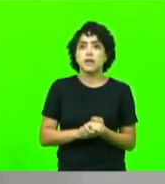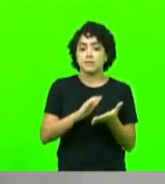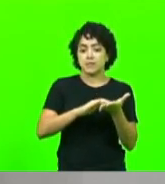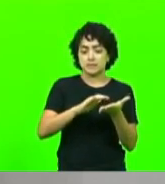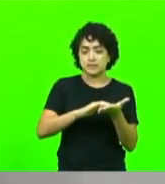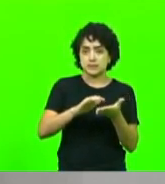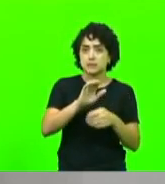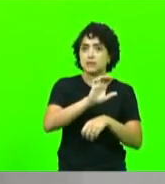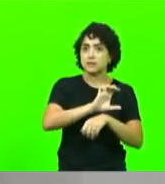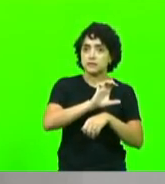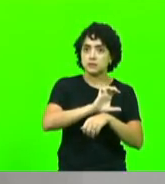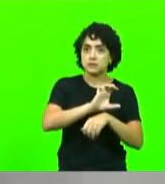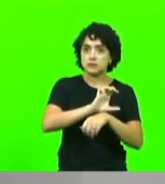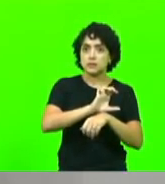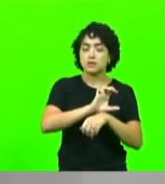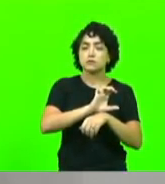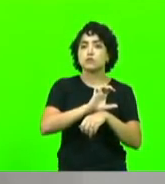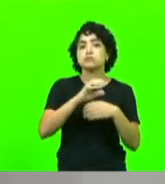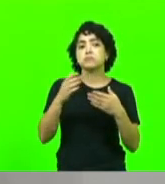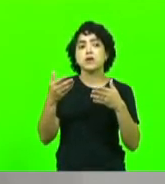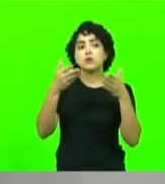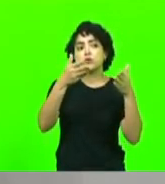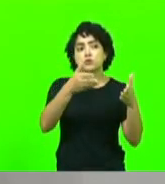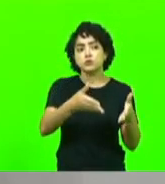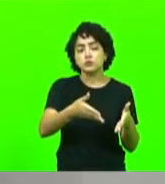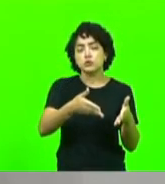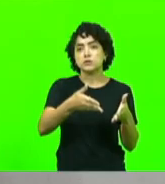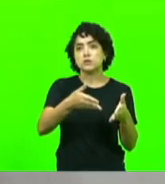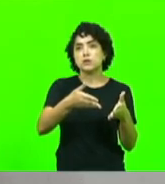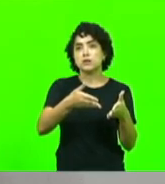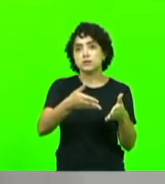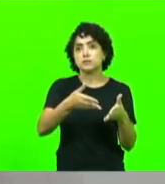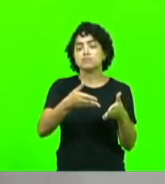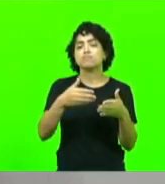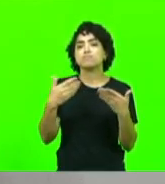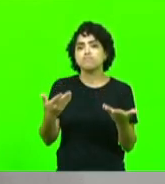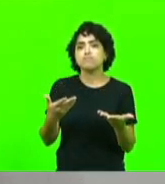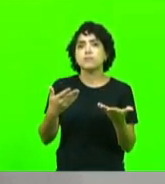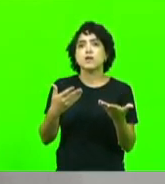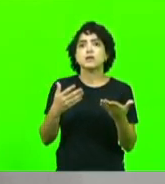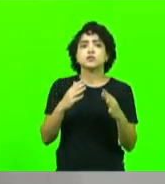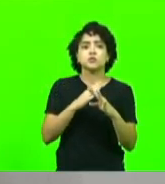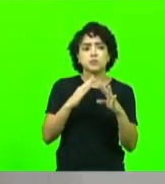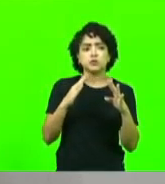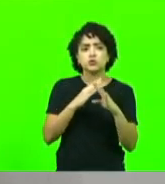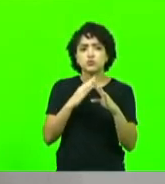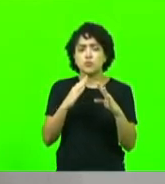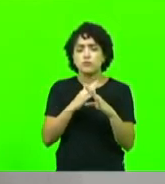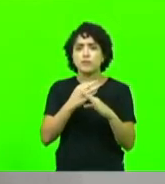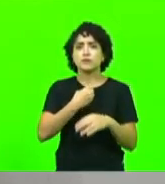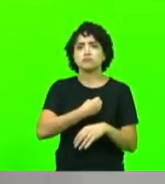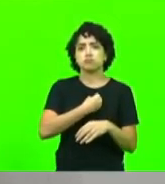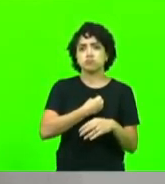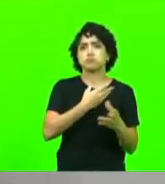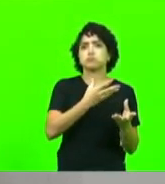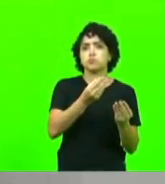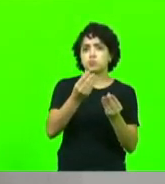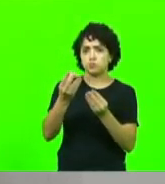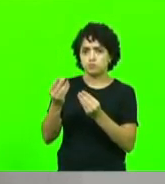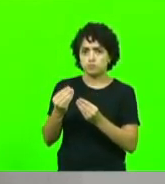Estado. E chegando lá nesse evento, então, foi bastante movimentado, com uma presença bastante grande da